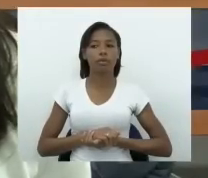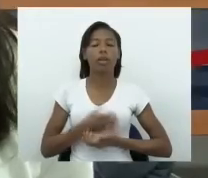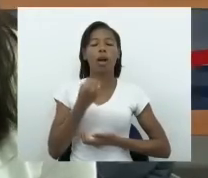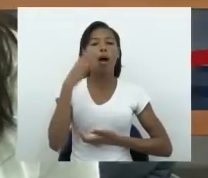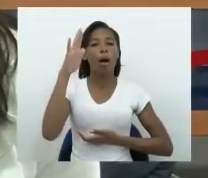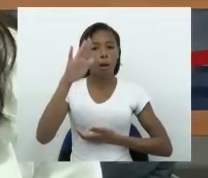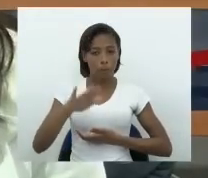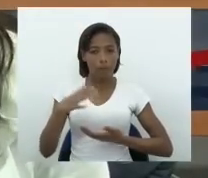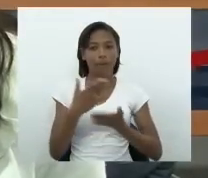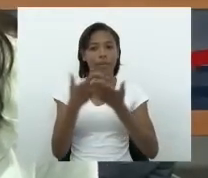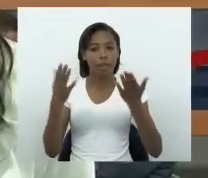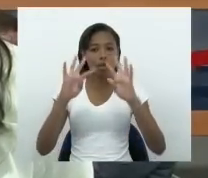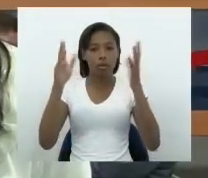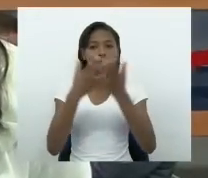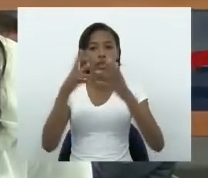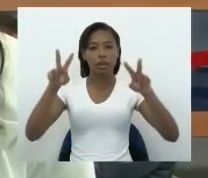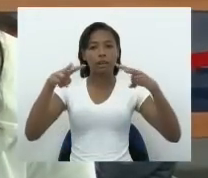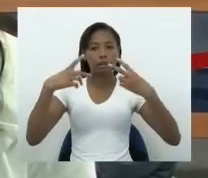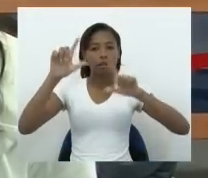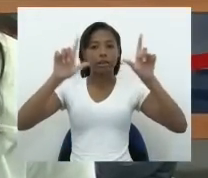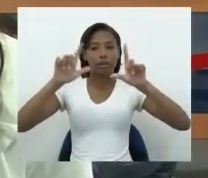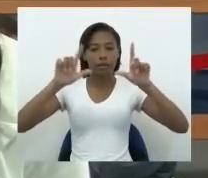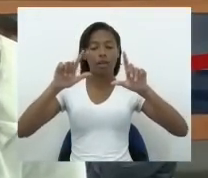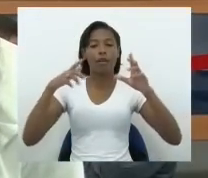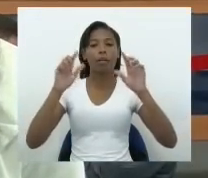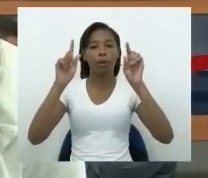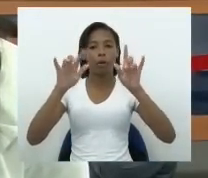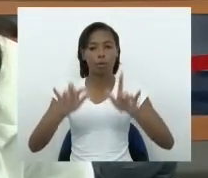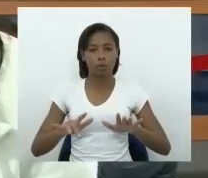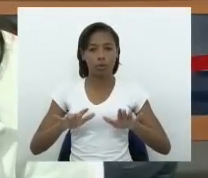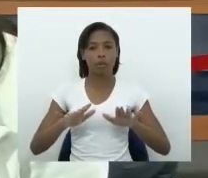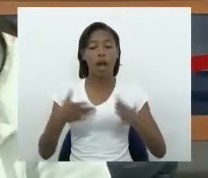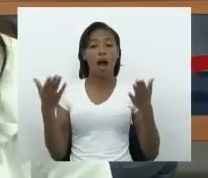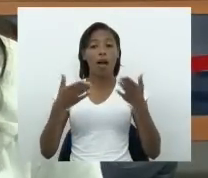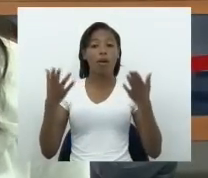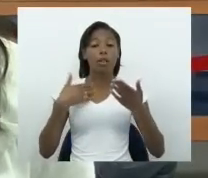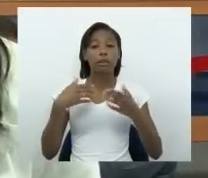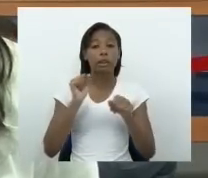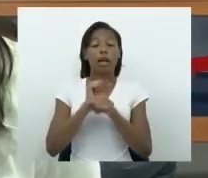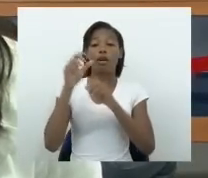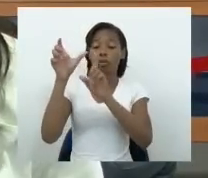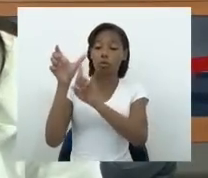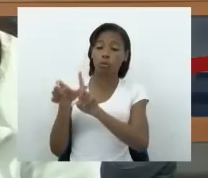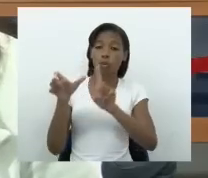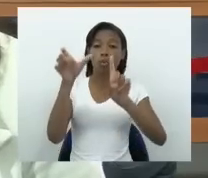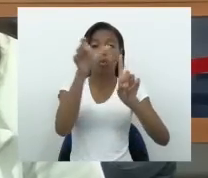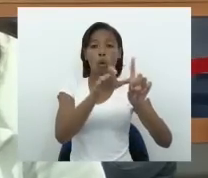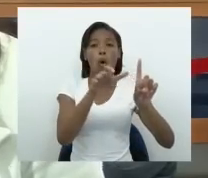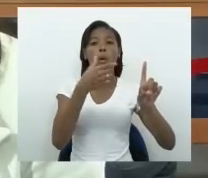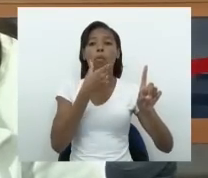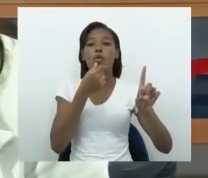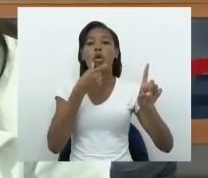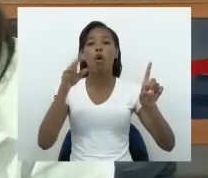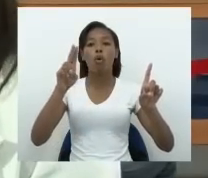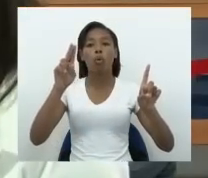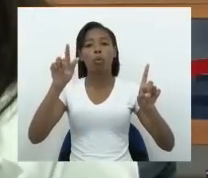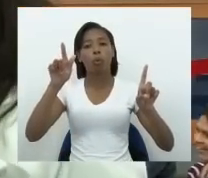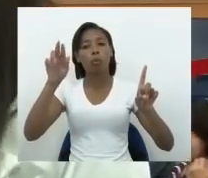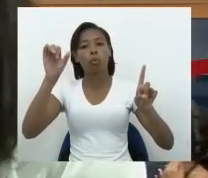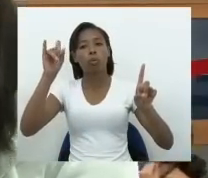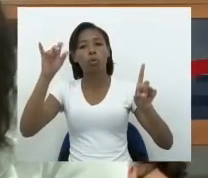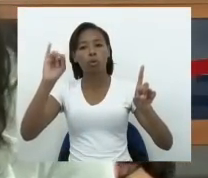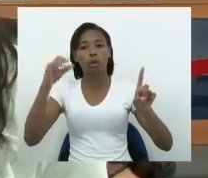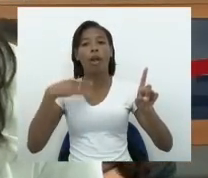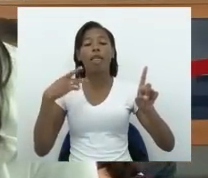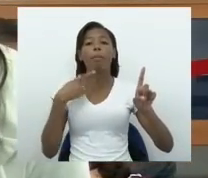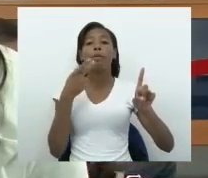Boa tarde, Renata. Boa tarde para você que acompanha a programação da TV Câmara Guarulhos. Agora está ao meu lado aqui o candidato Guti, do PSB, que também vai